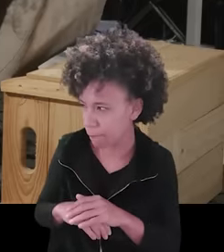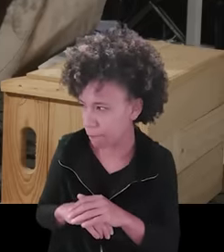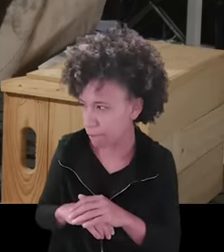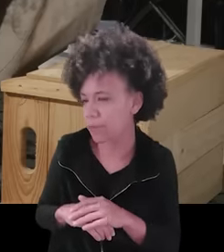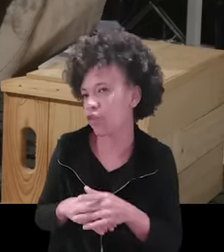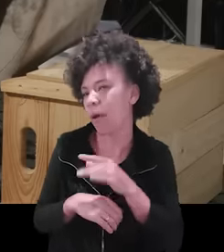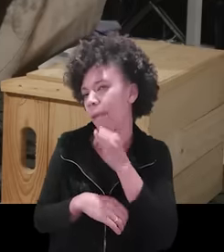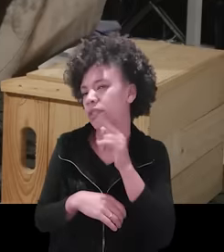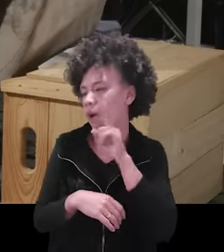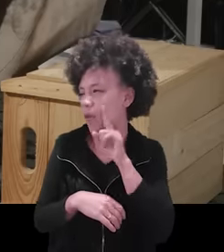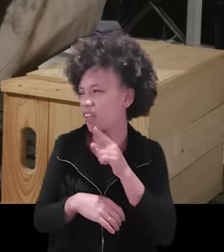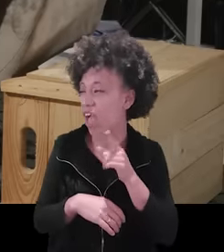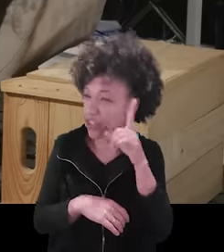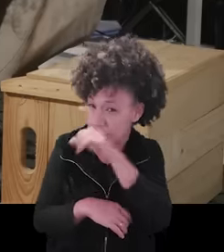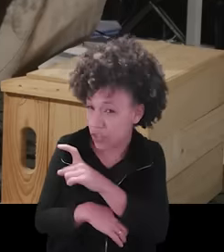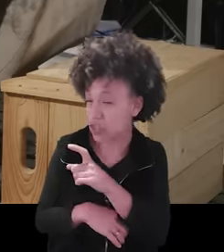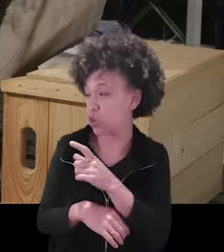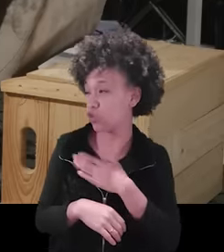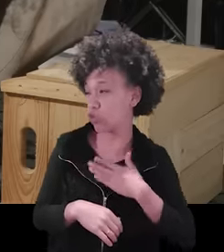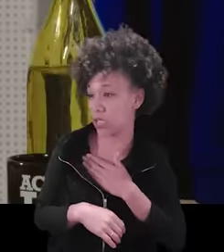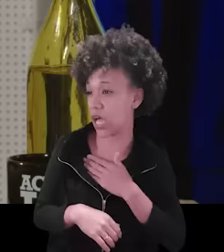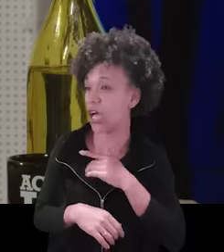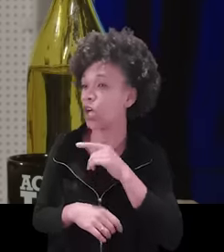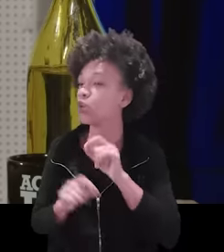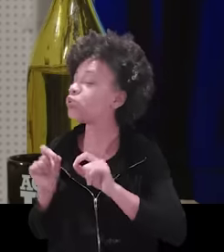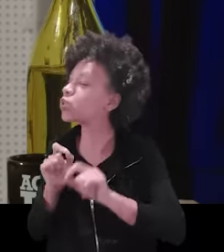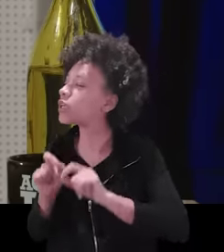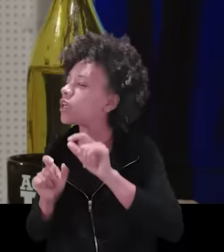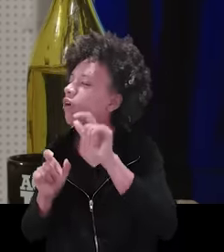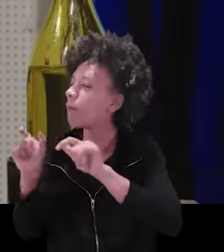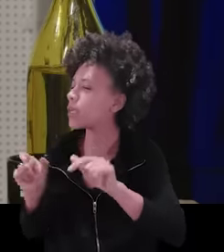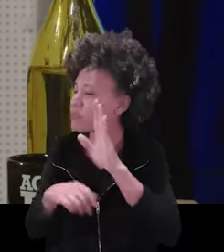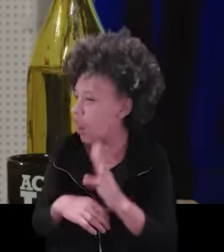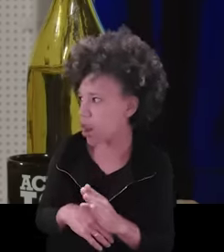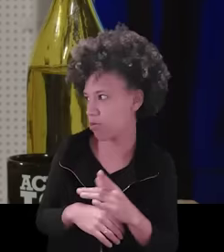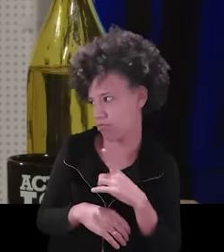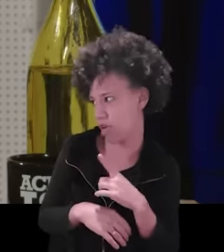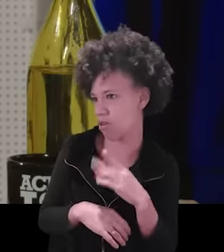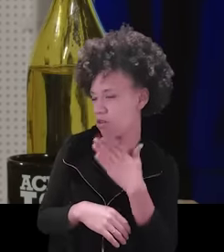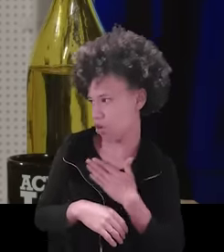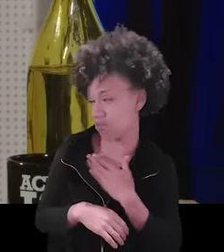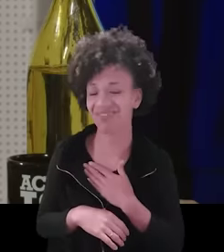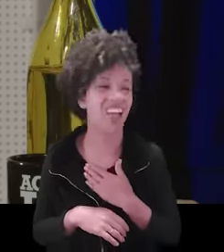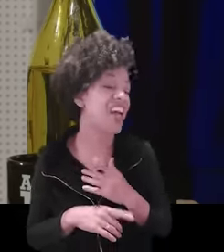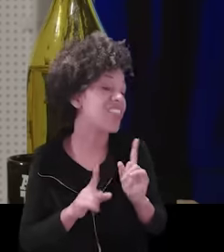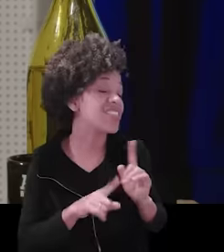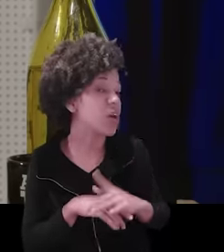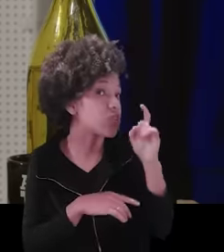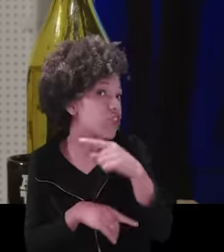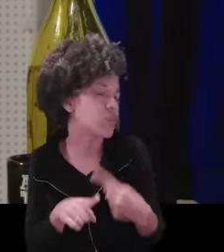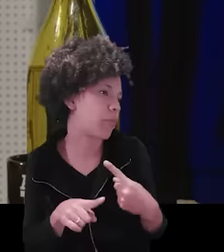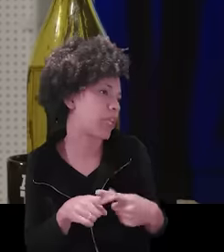vê assim que coisa tipo um americano é difícil de gostar das coisas que a gente curte eu não acho que é difícil eu acho que eles não têm acesso